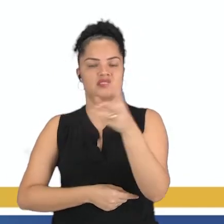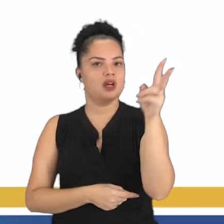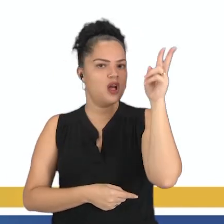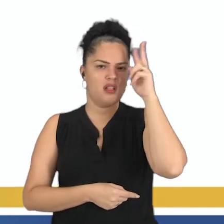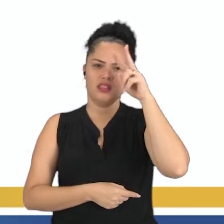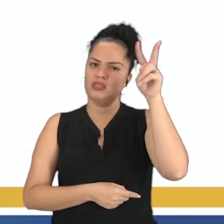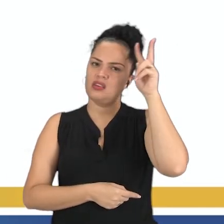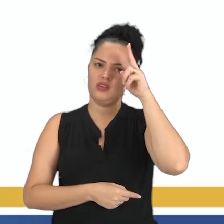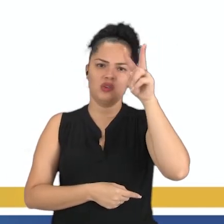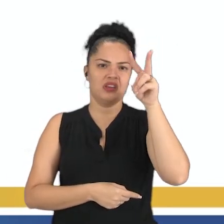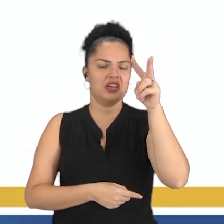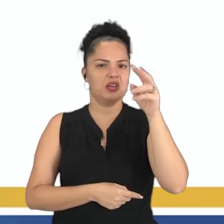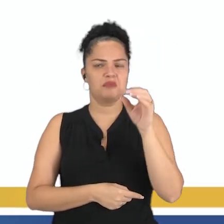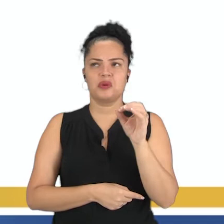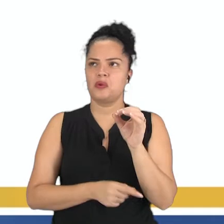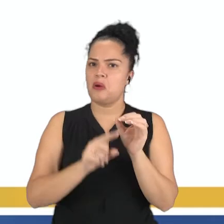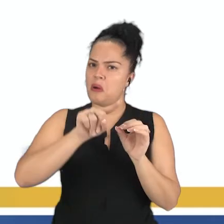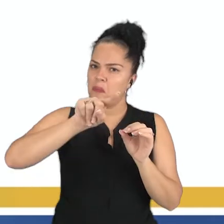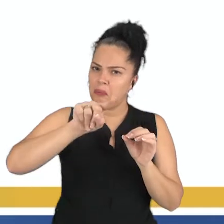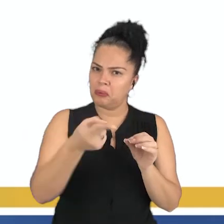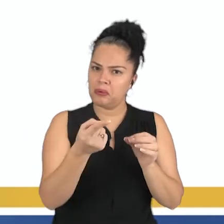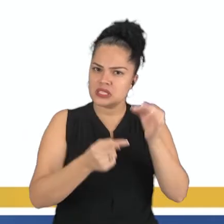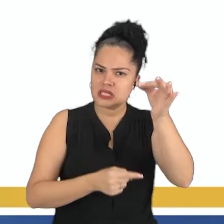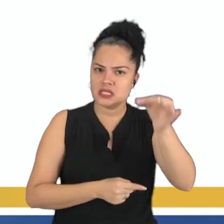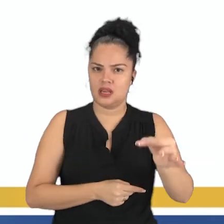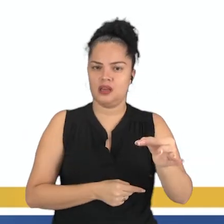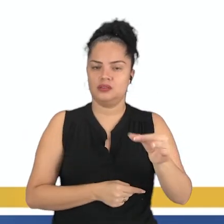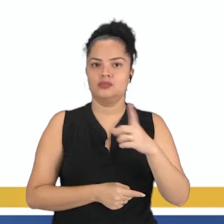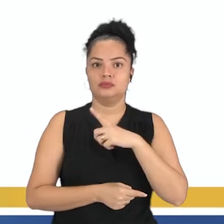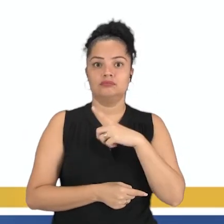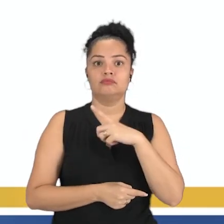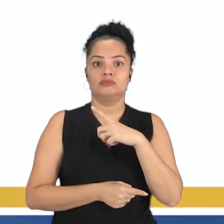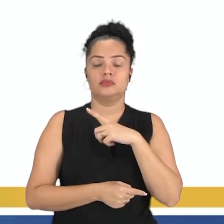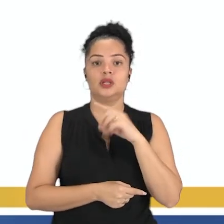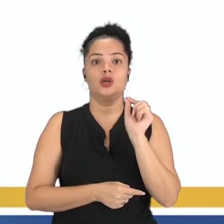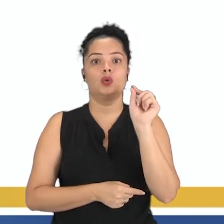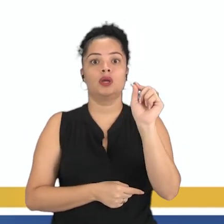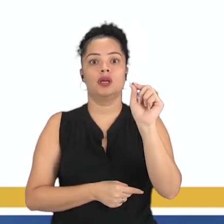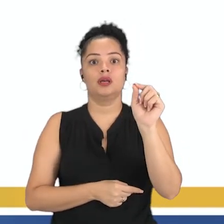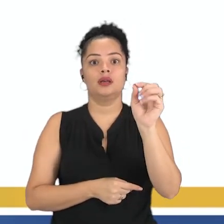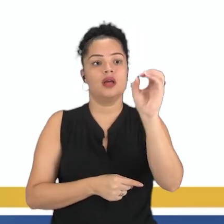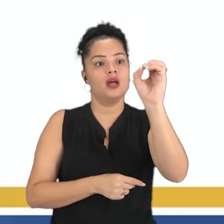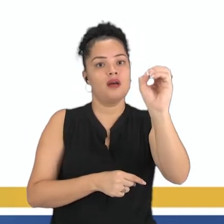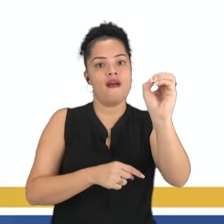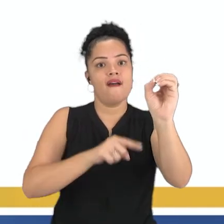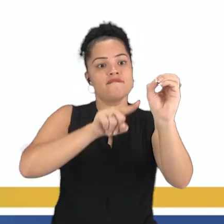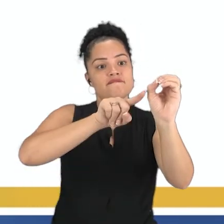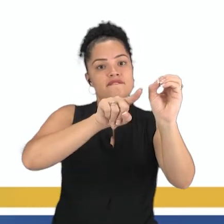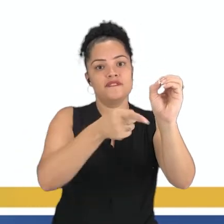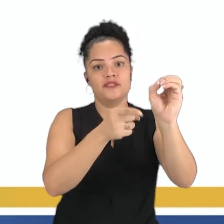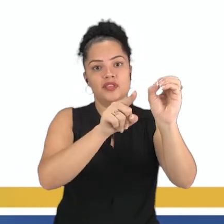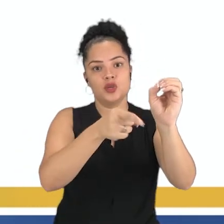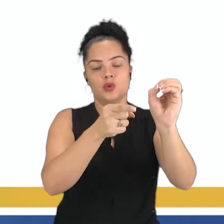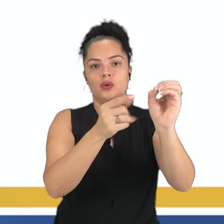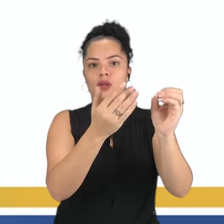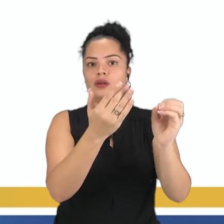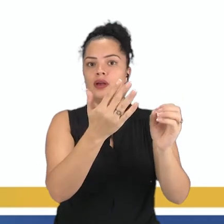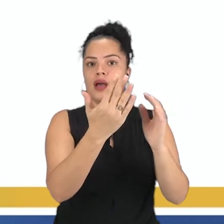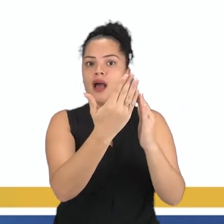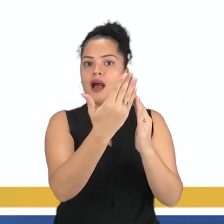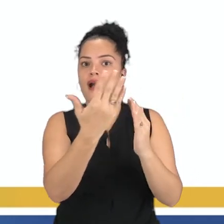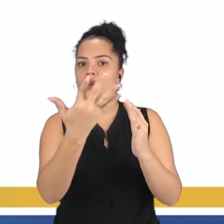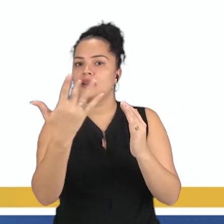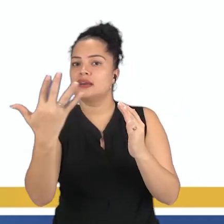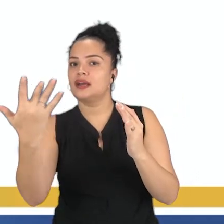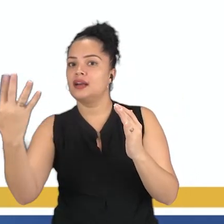que é decimal exato. Decimal exato é um número com vírgula que após a vírgula você tem uma quantidade